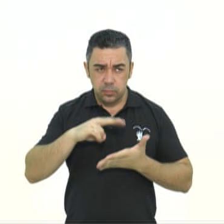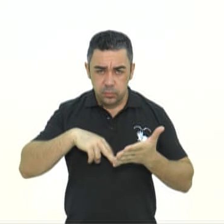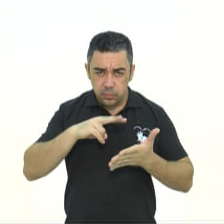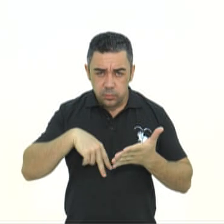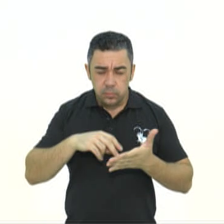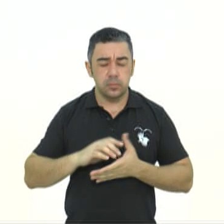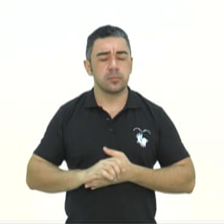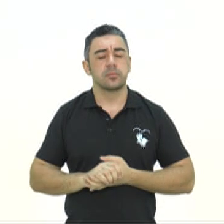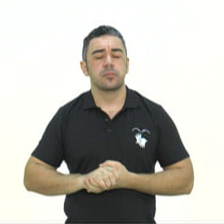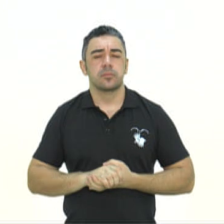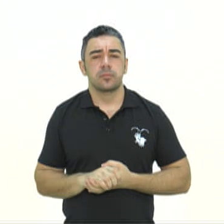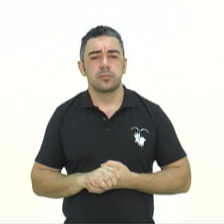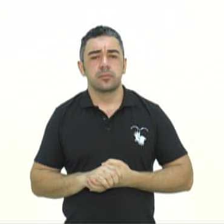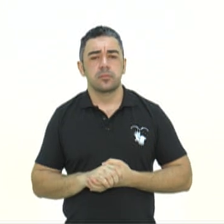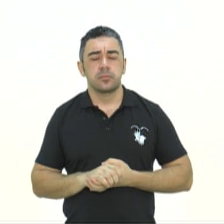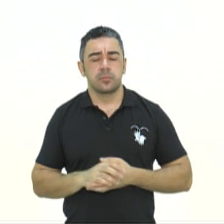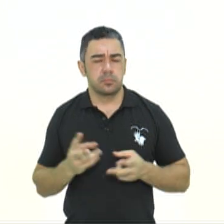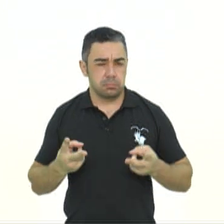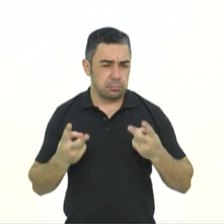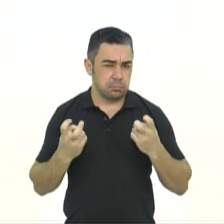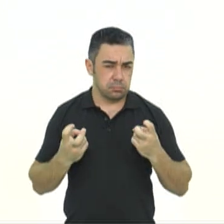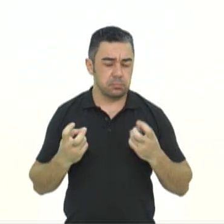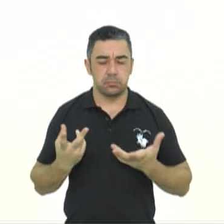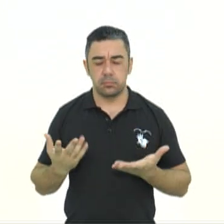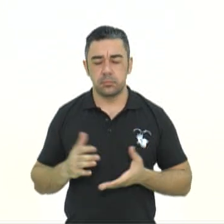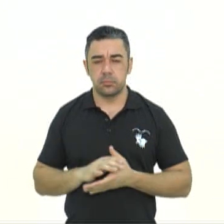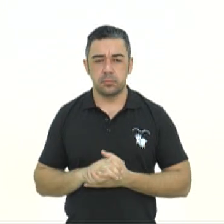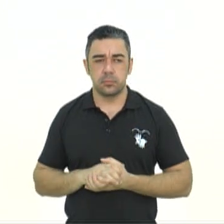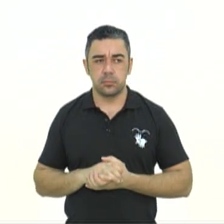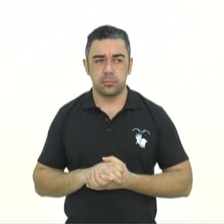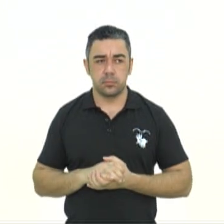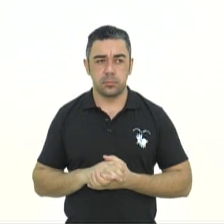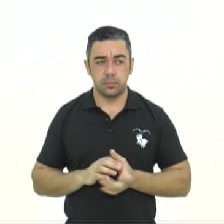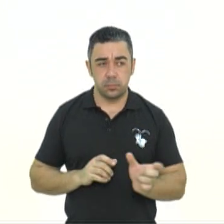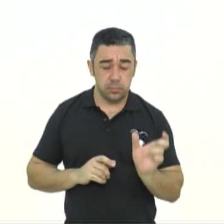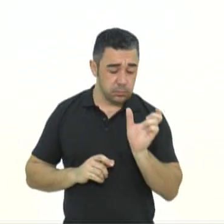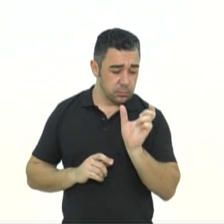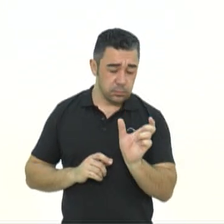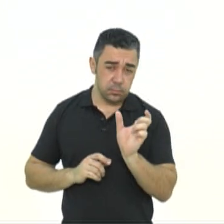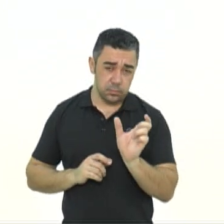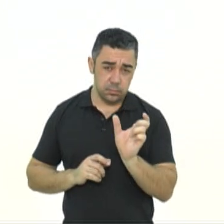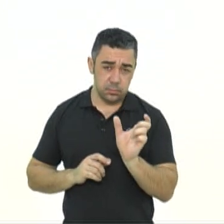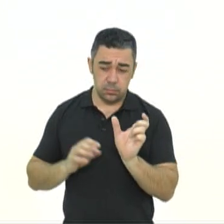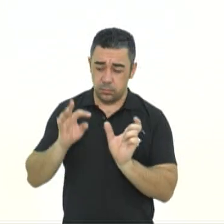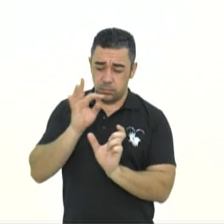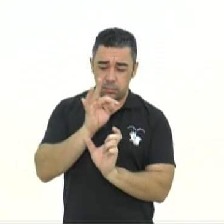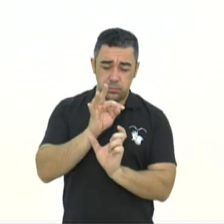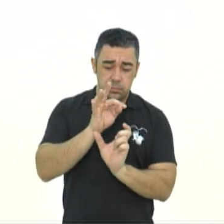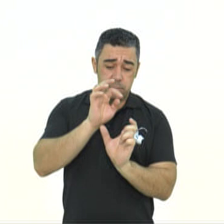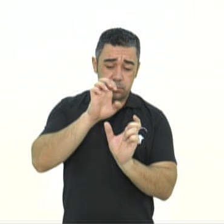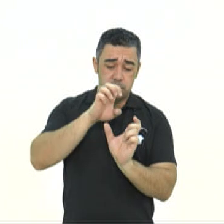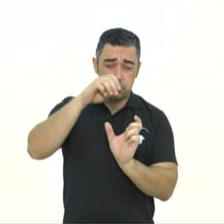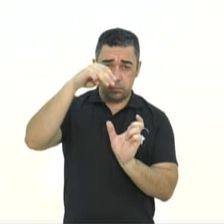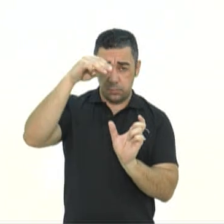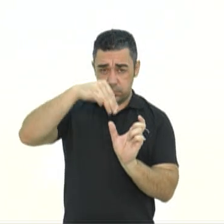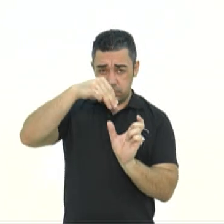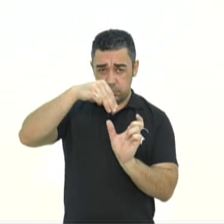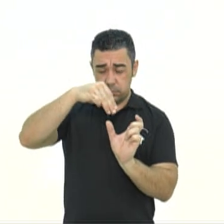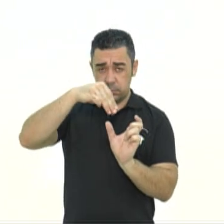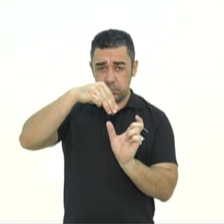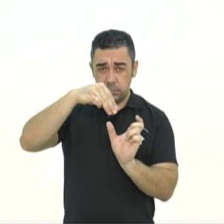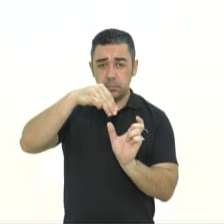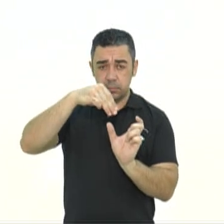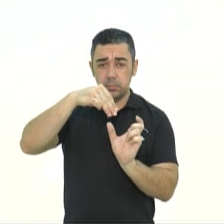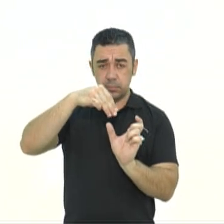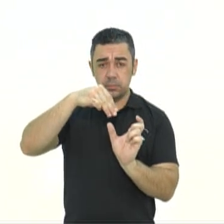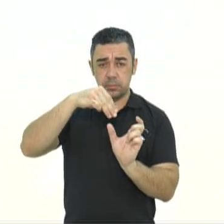título da notícia, né? Observe comigo ali aquela palavrinha destacada. Qual palavra está destacada aqui nesse